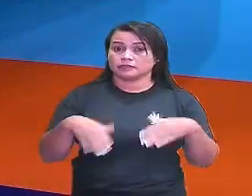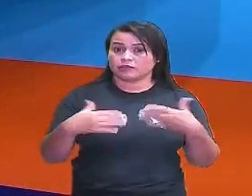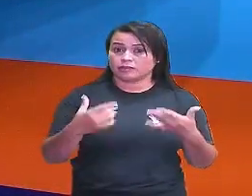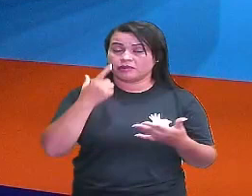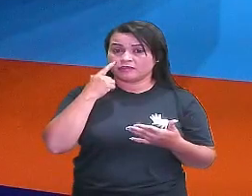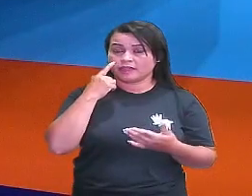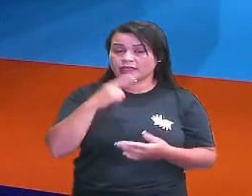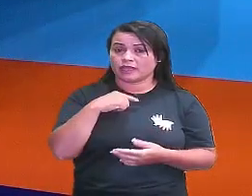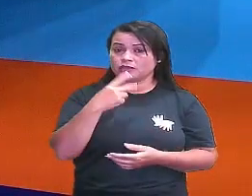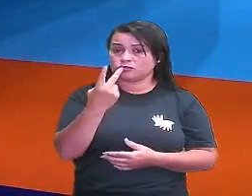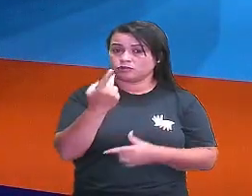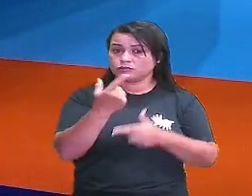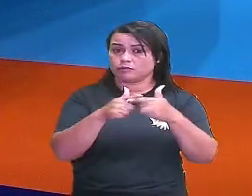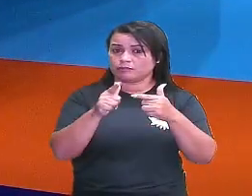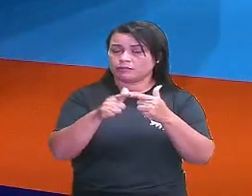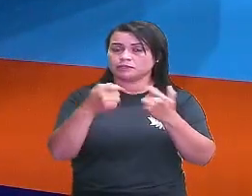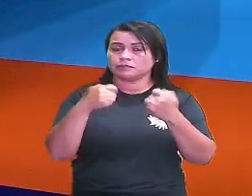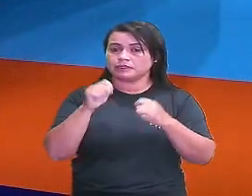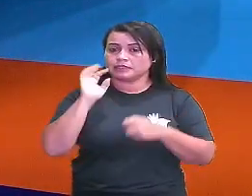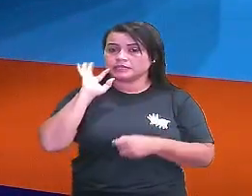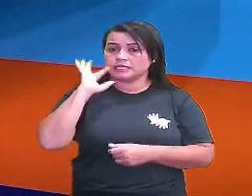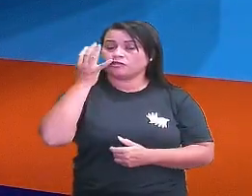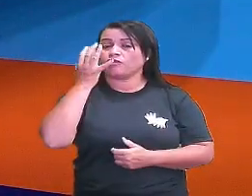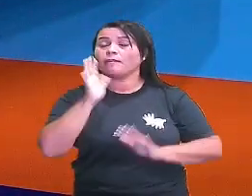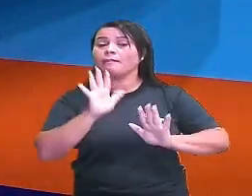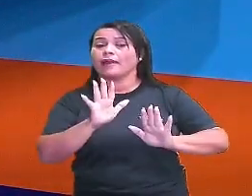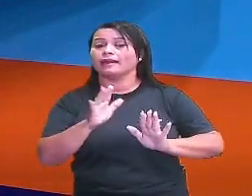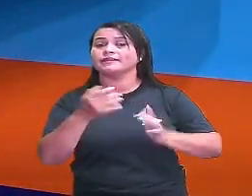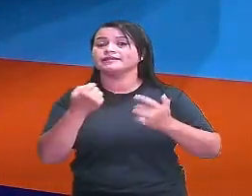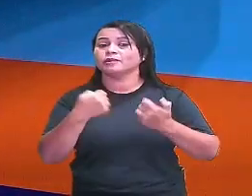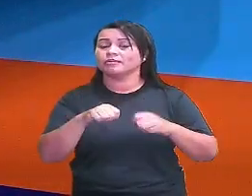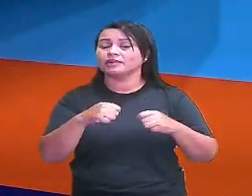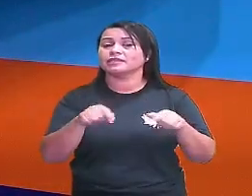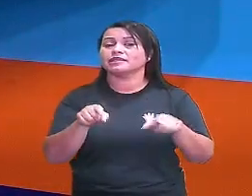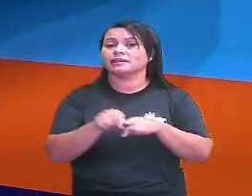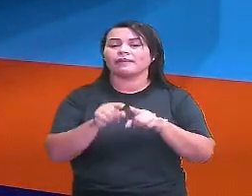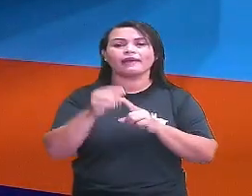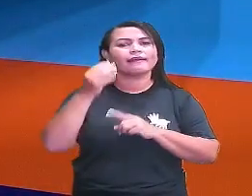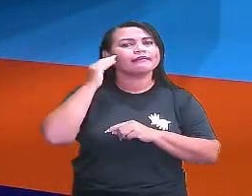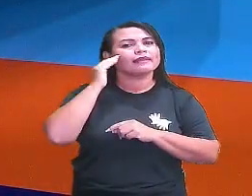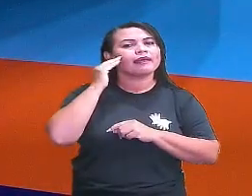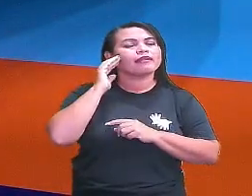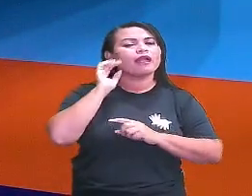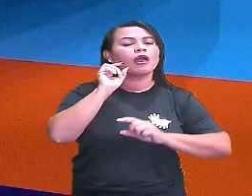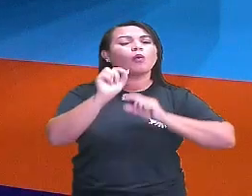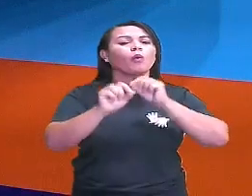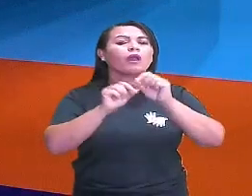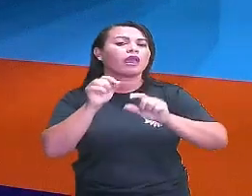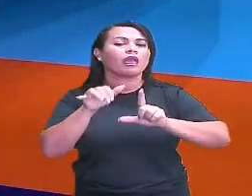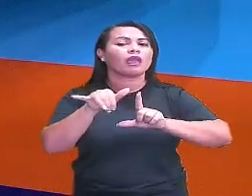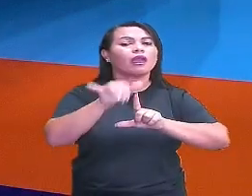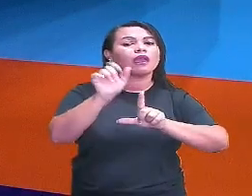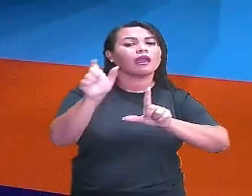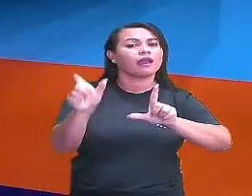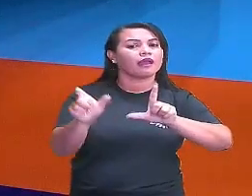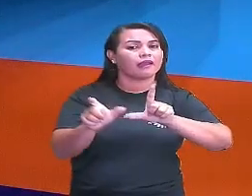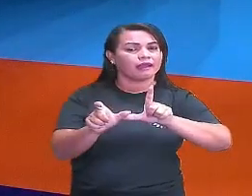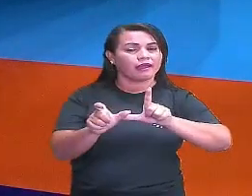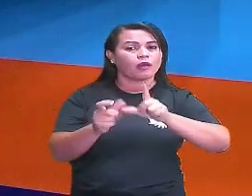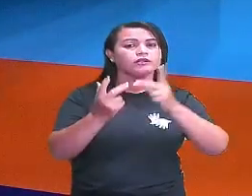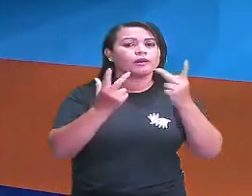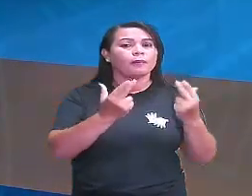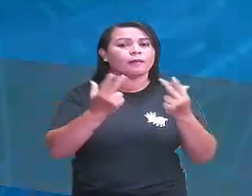tem dois problemas aí que a gente vai precisar resolver, mas eu preciso primeiramente entender o que é plano cartesiano, o que são